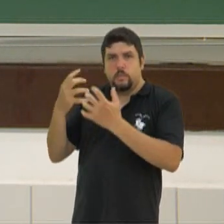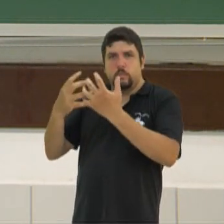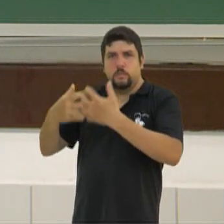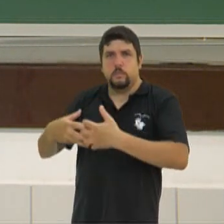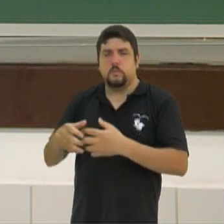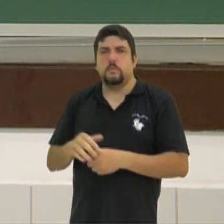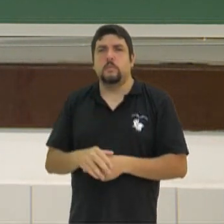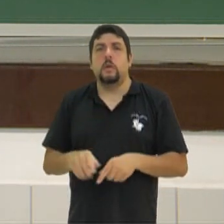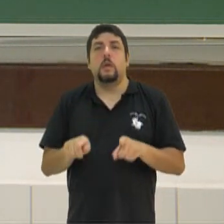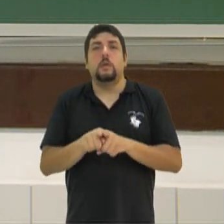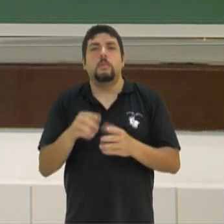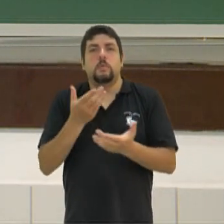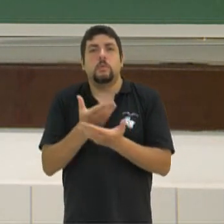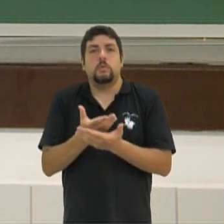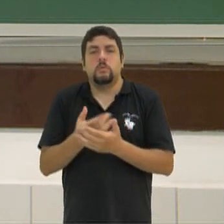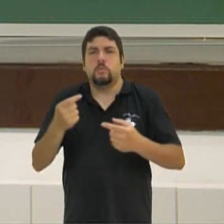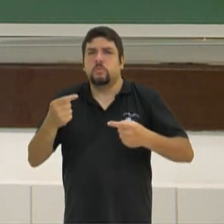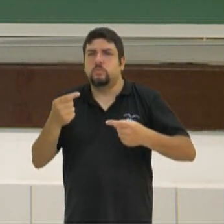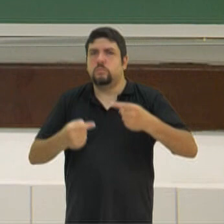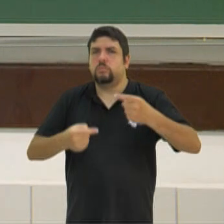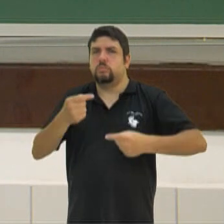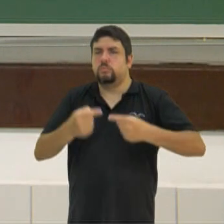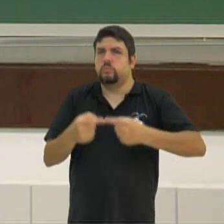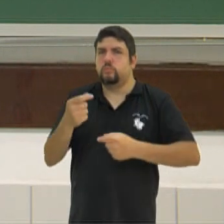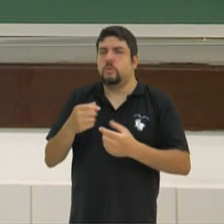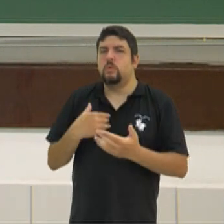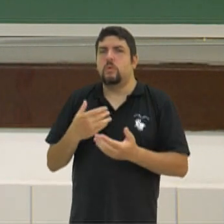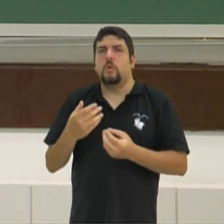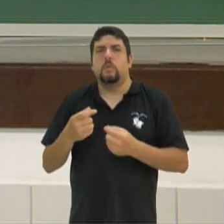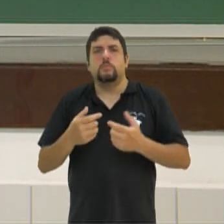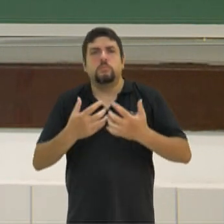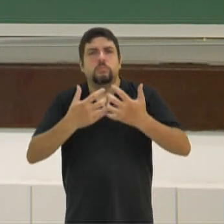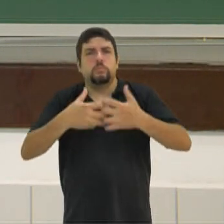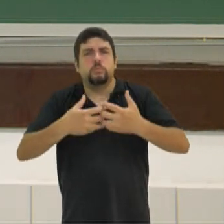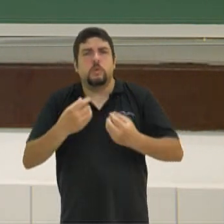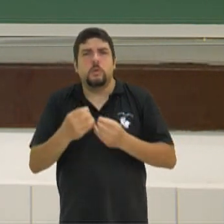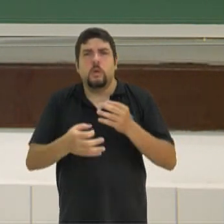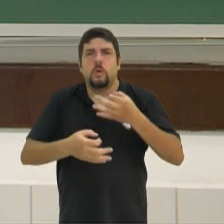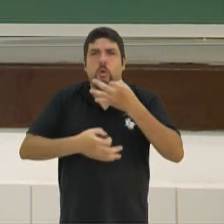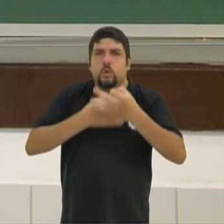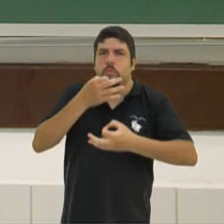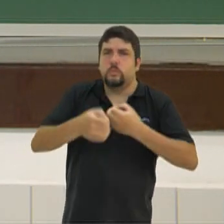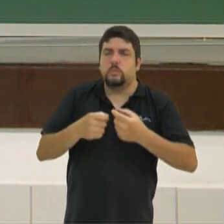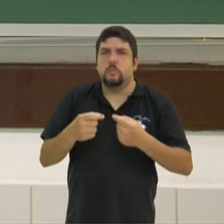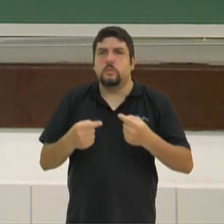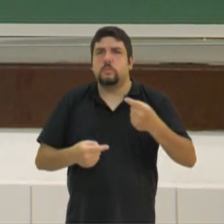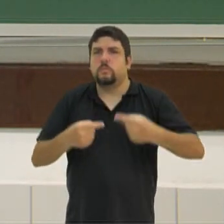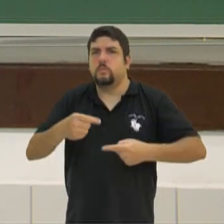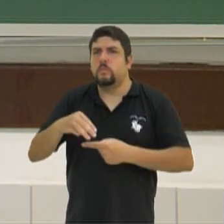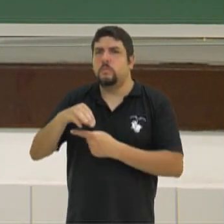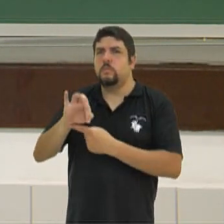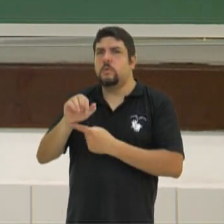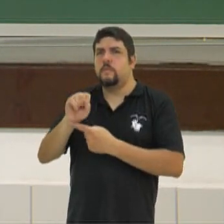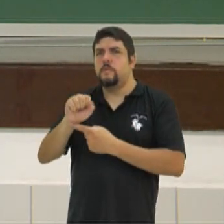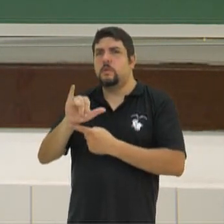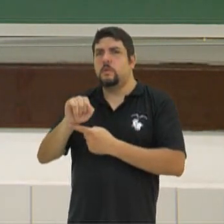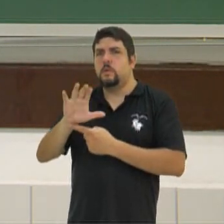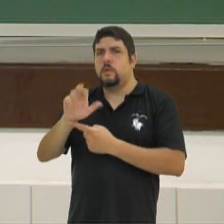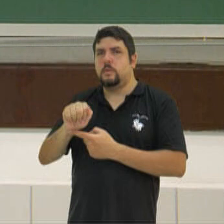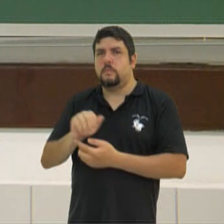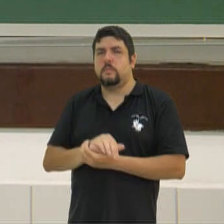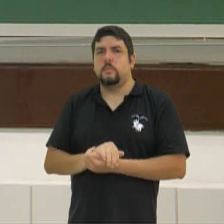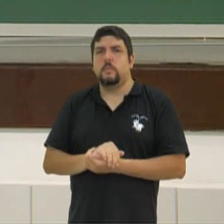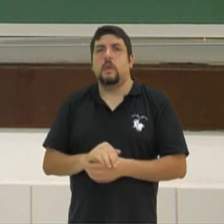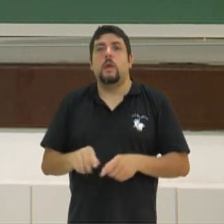alguns argumentos das meditações metafísicas, ou seja, reconstruímos esses argumentos e vimos também a ideia